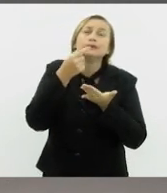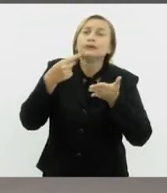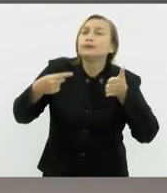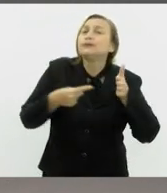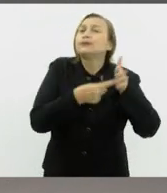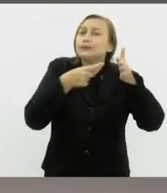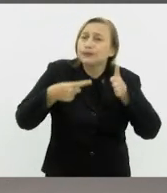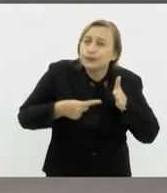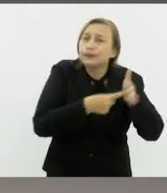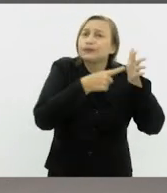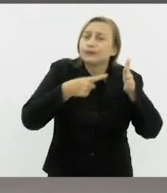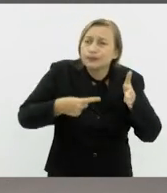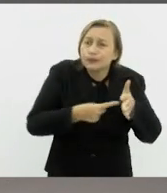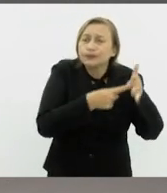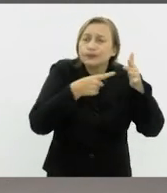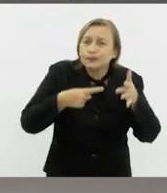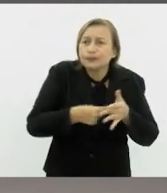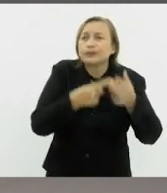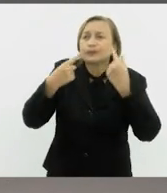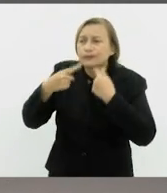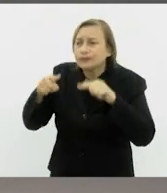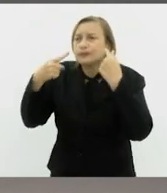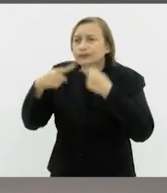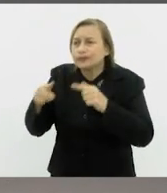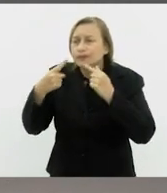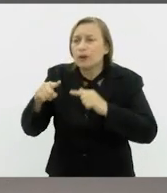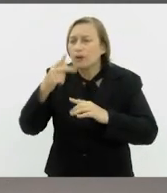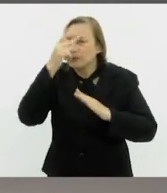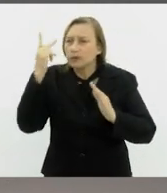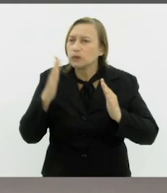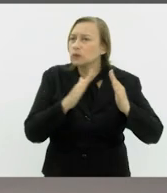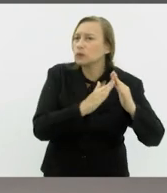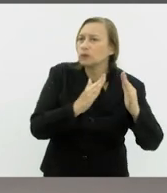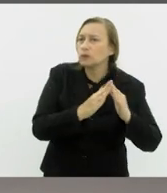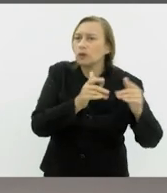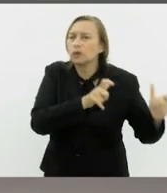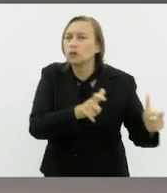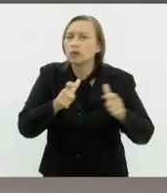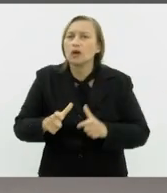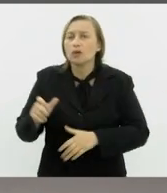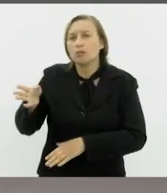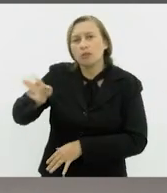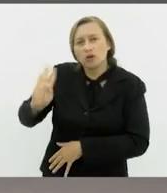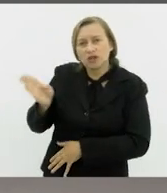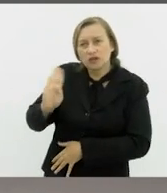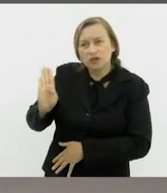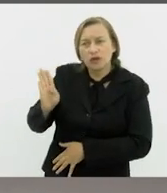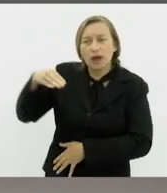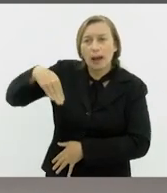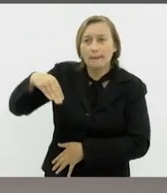denúncias e reclamações de moradores, Botafogo, Maitá, Jardim Botânico, que estavam já incomodados na